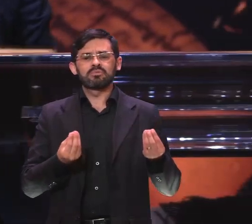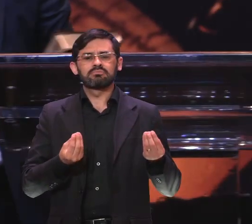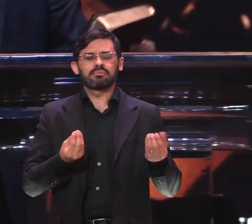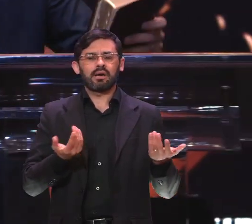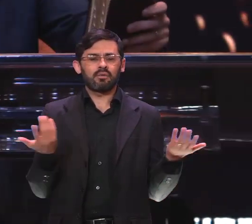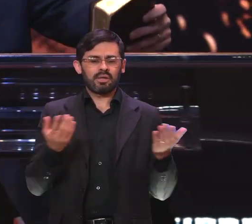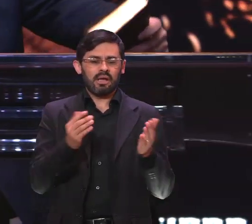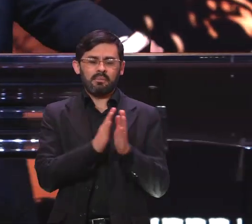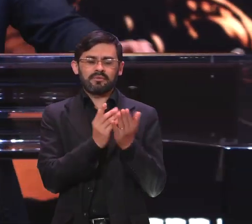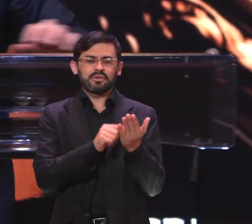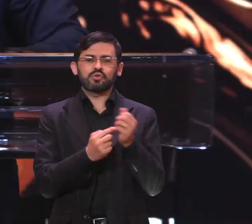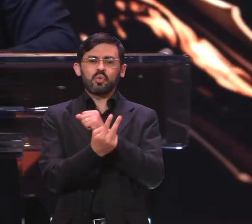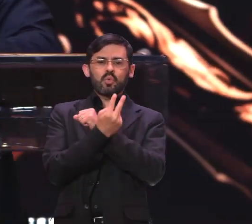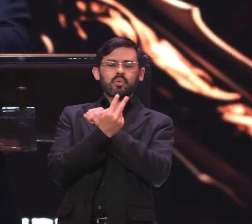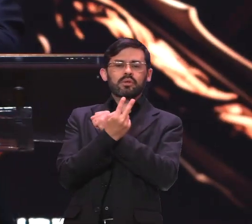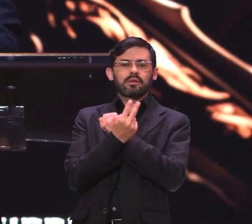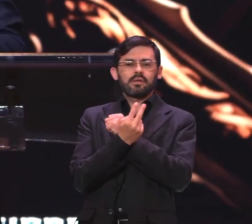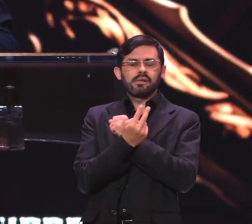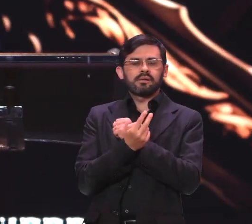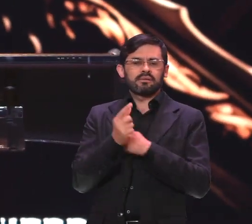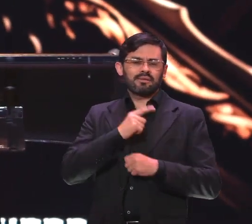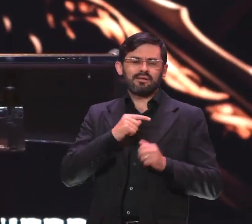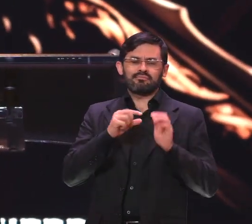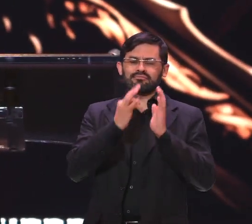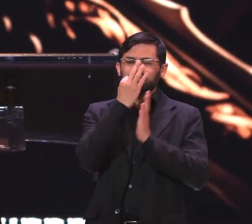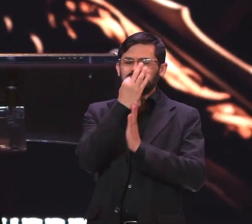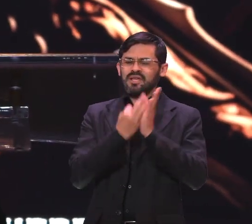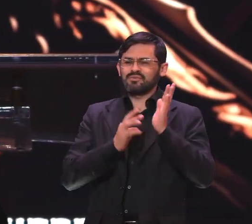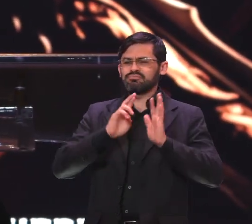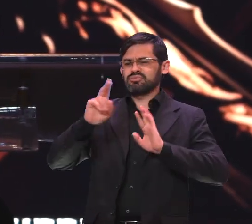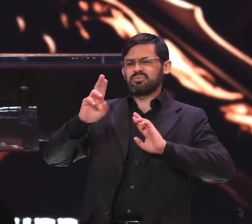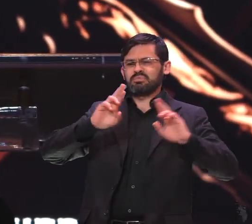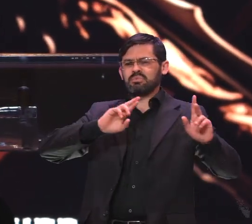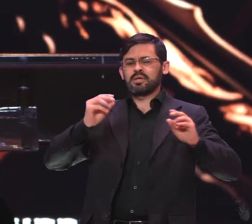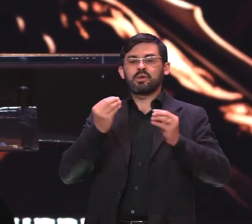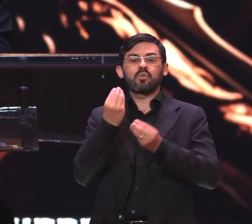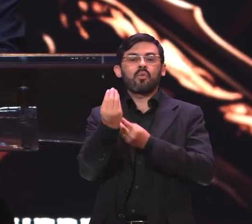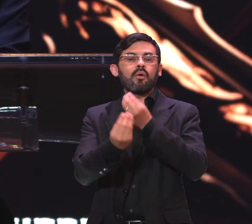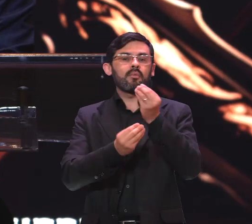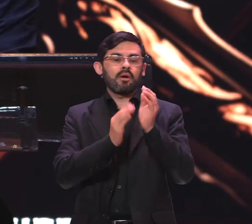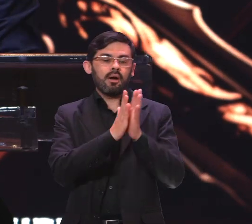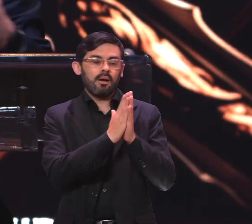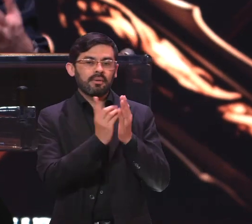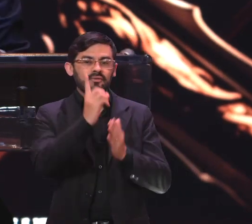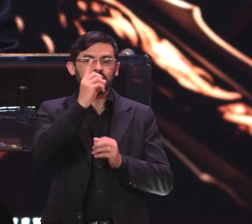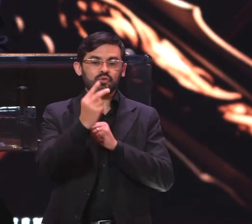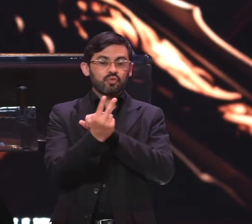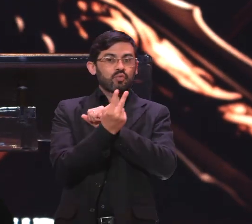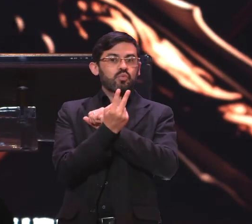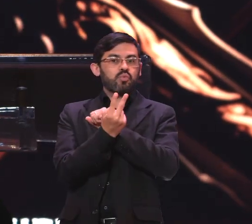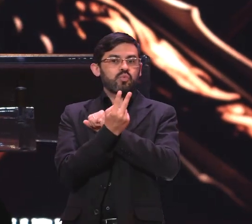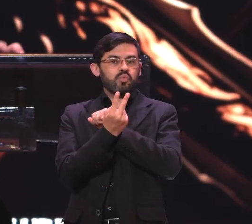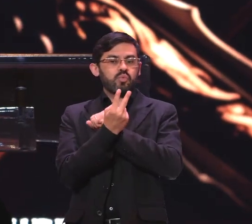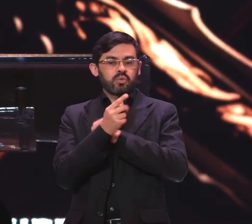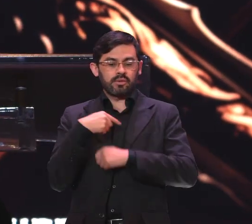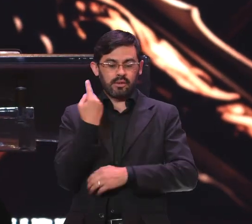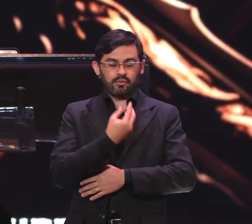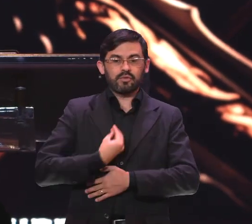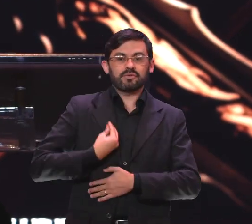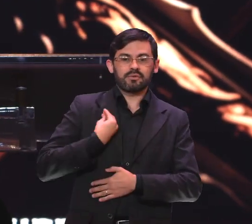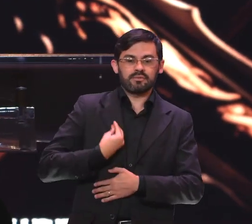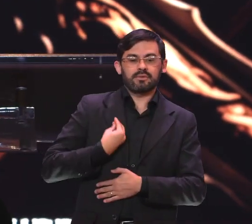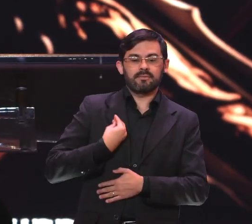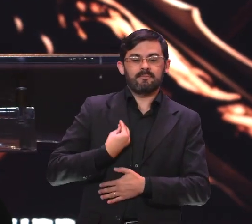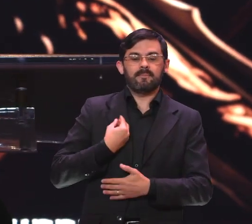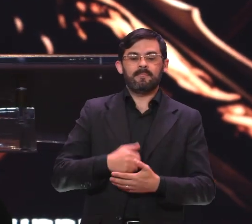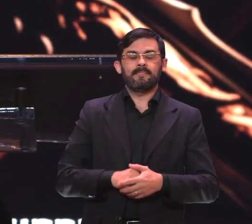defesa? A Bíblia vai nos mostrar em vários textos como que a Bíblia, ela funciona como uma arma de defesa para